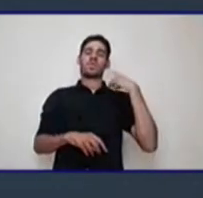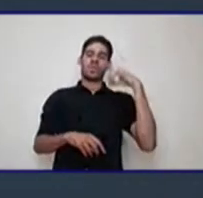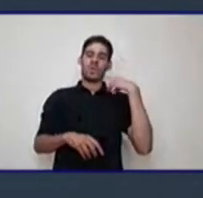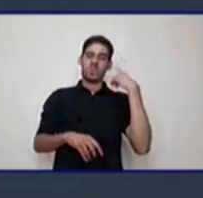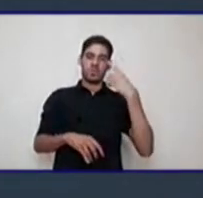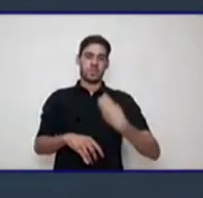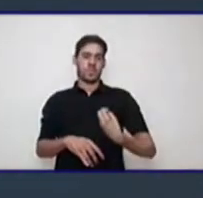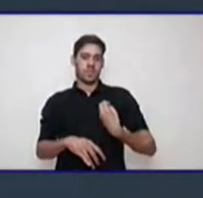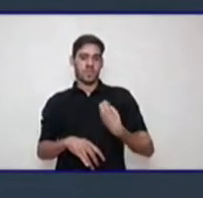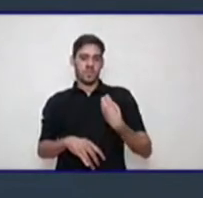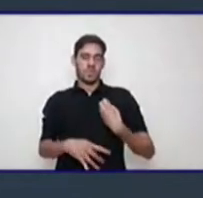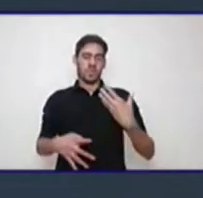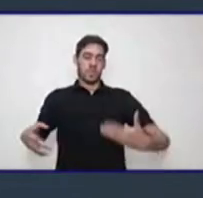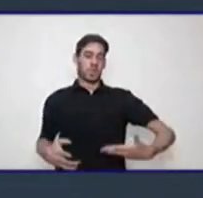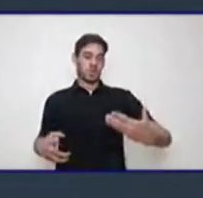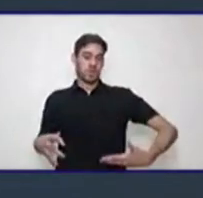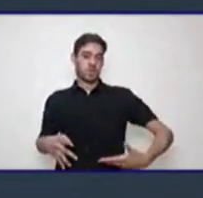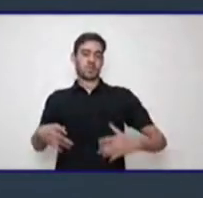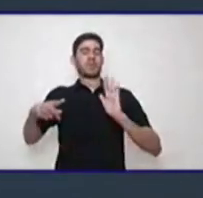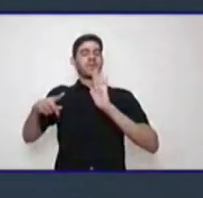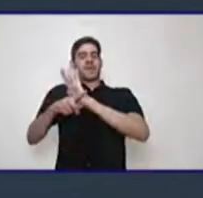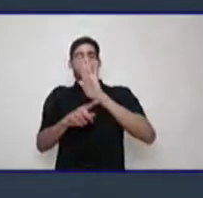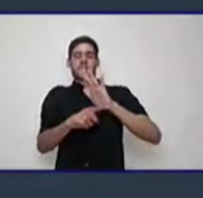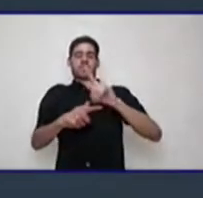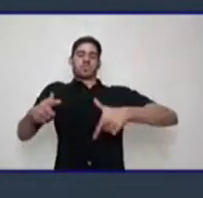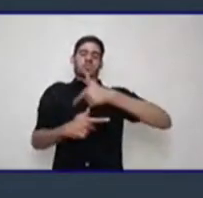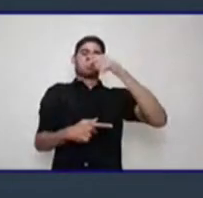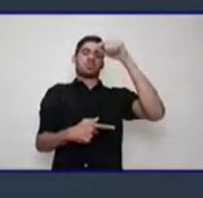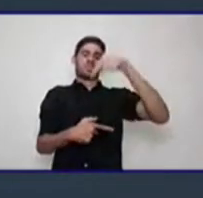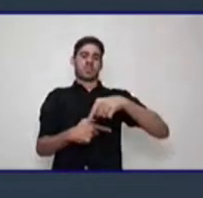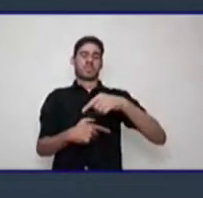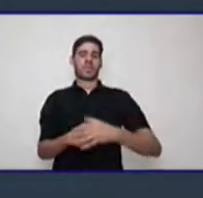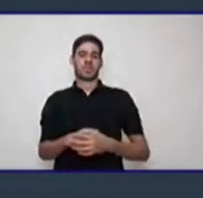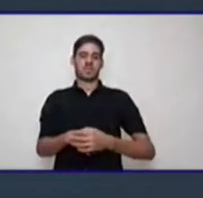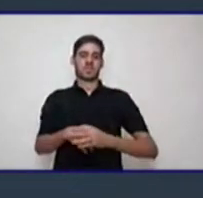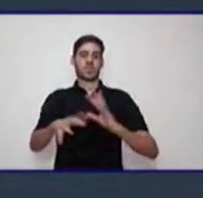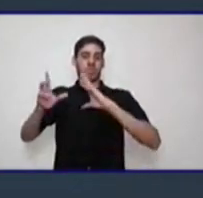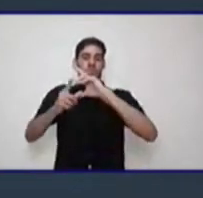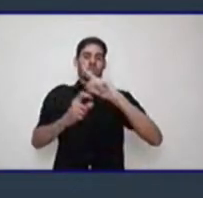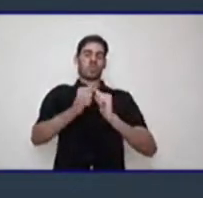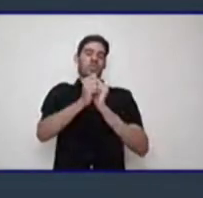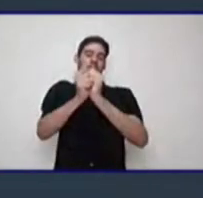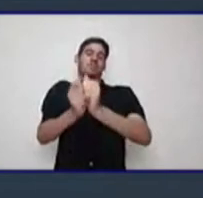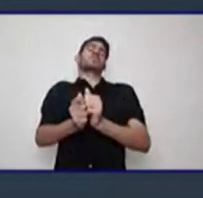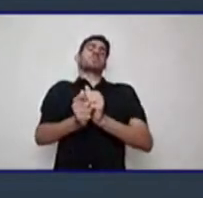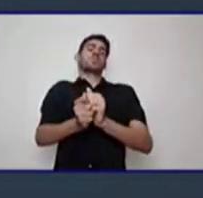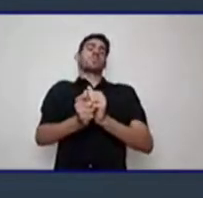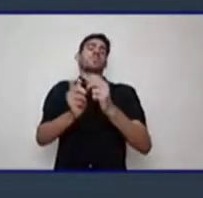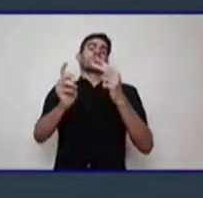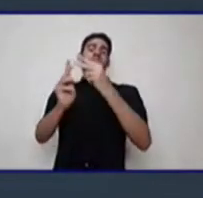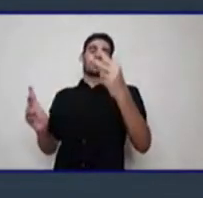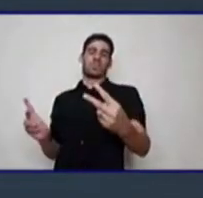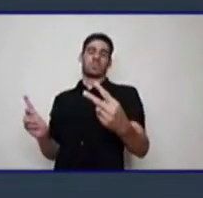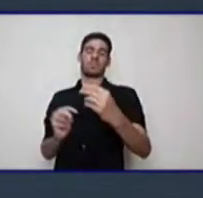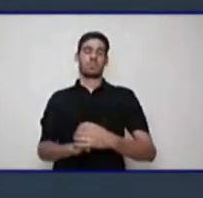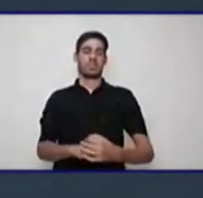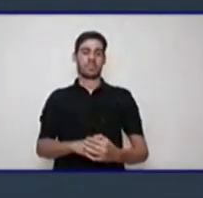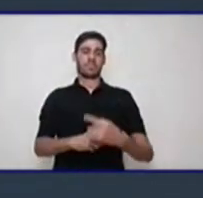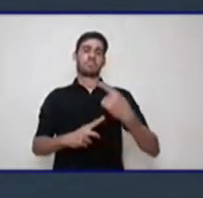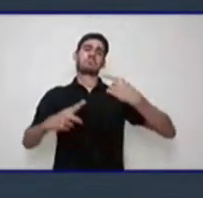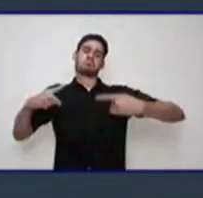advogados, aos senhores servidores que proporcionam o nosso trabalho, todos que nos acompanham até agora. Presidente, um